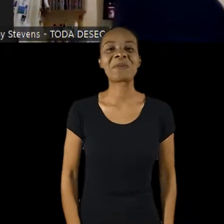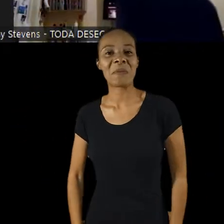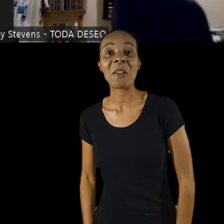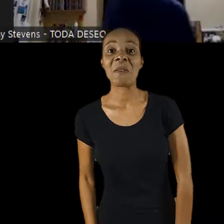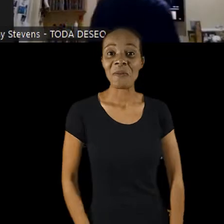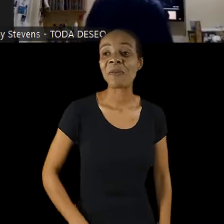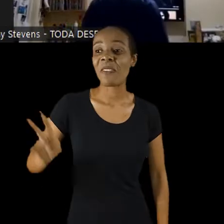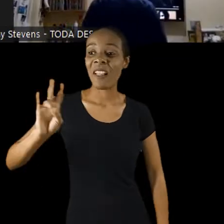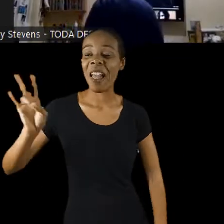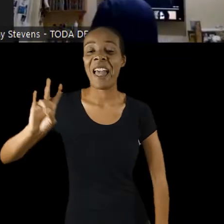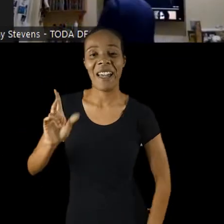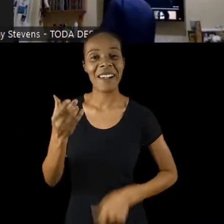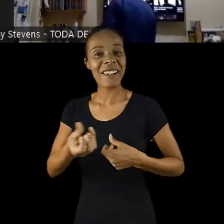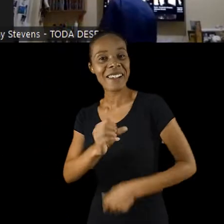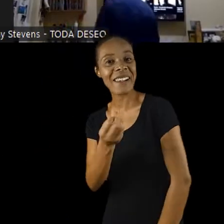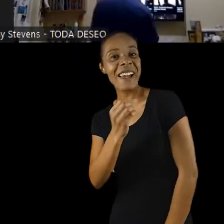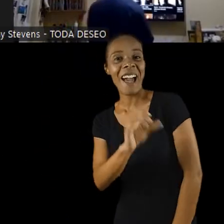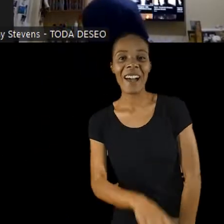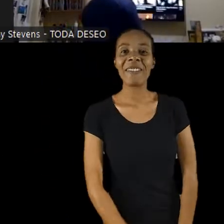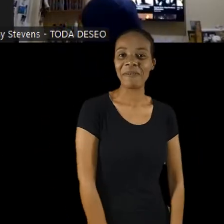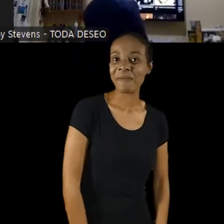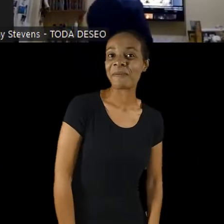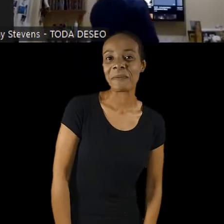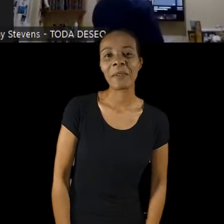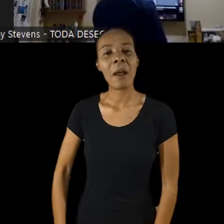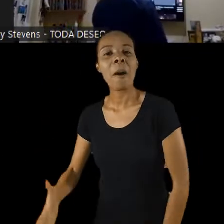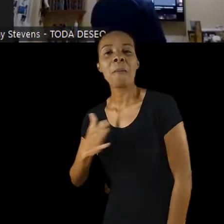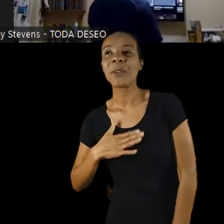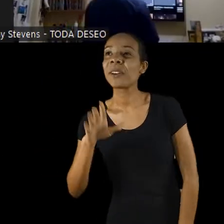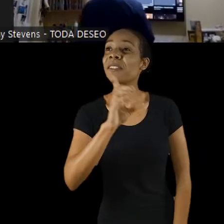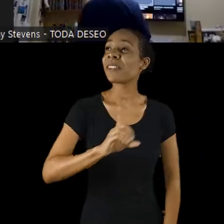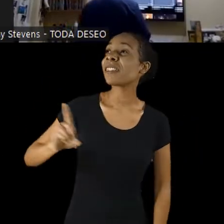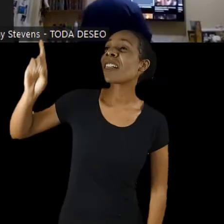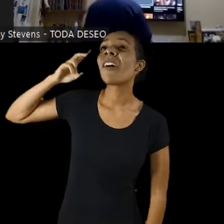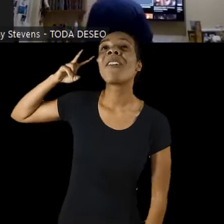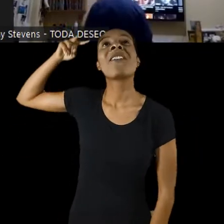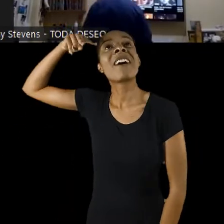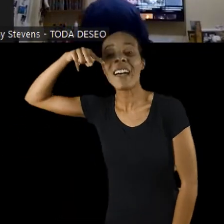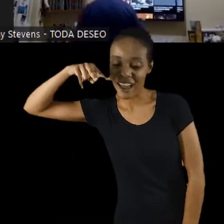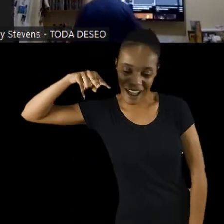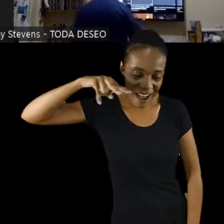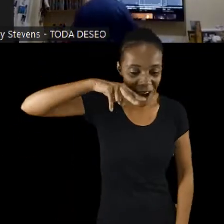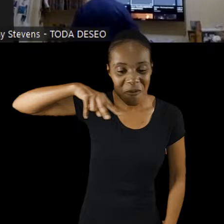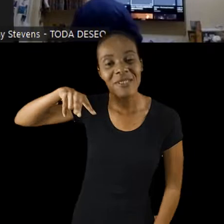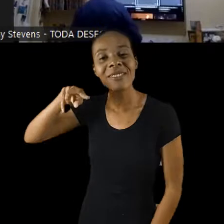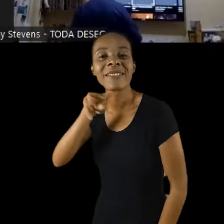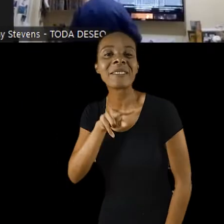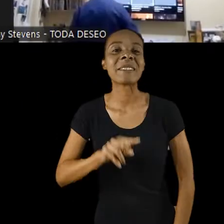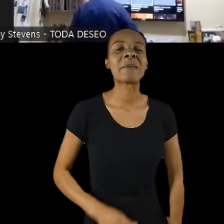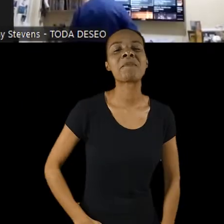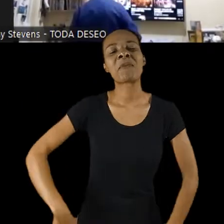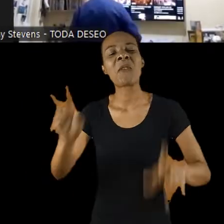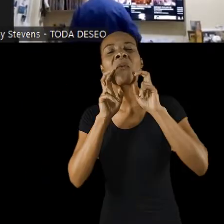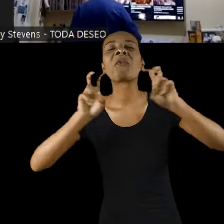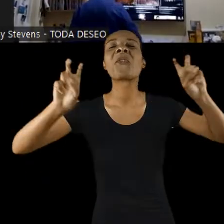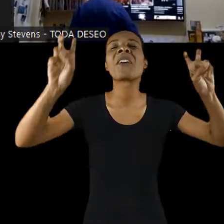Black, sapato e viado. Menina dos olhos de olhar. Menina dos olhos de olhar. Menina que é trapista, gorda, poeta. Me deram mic, eu